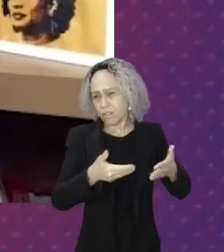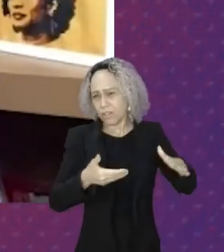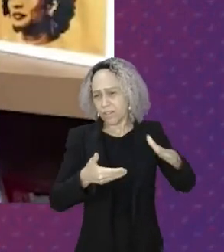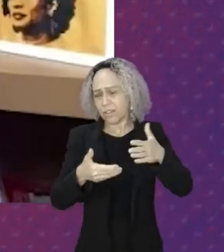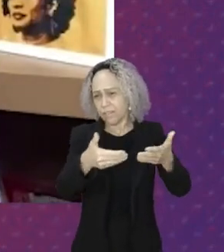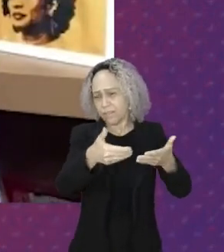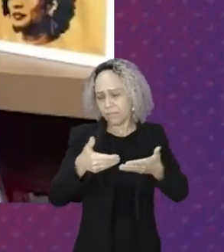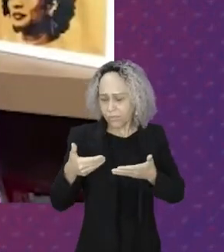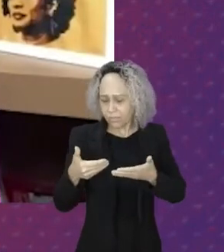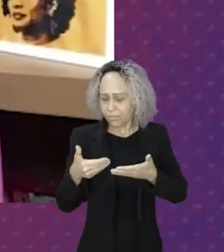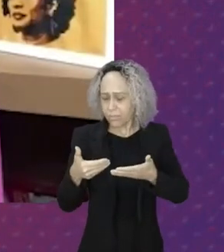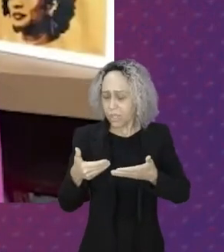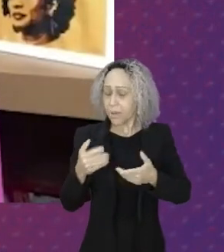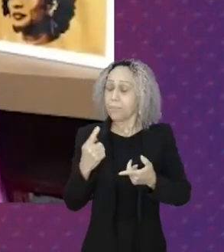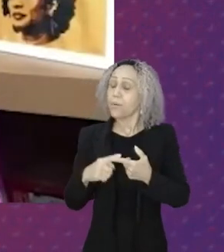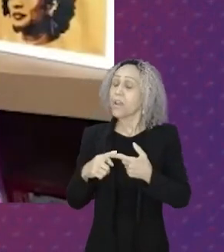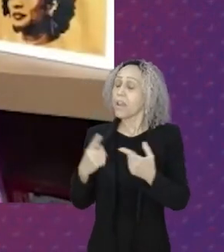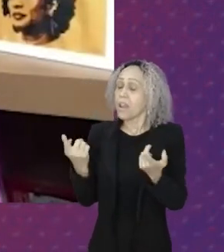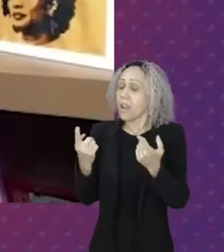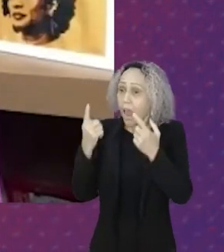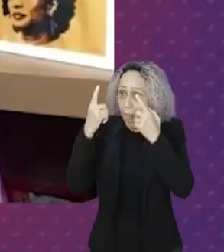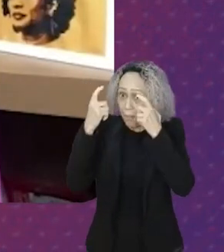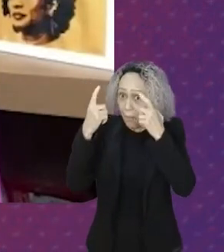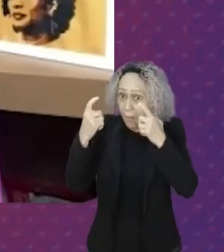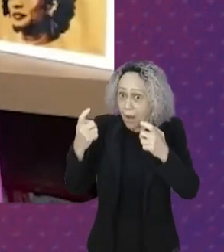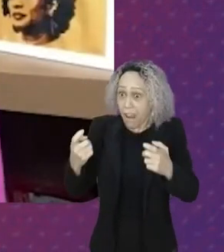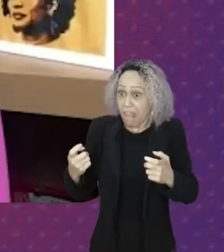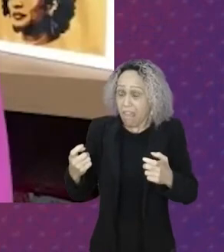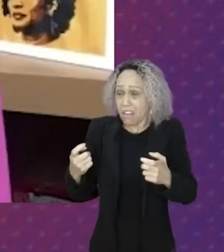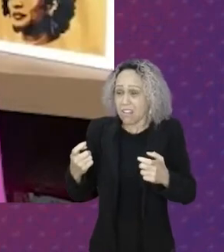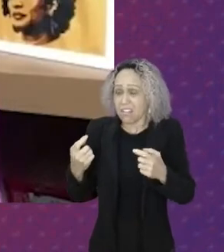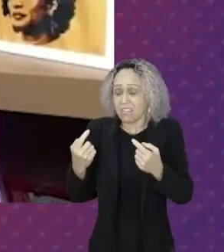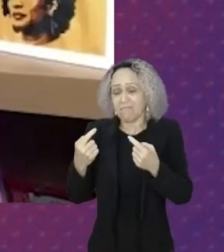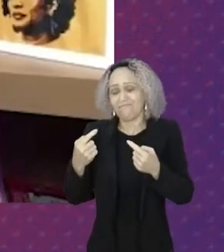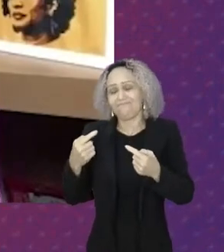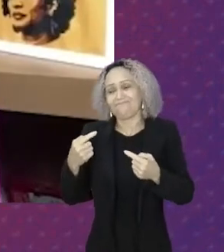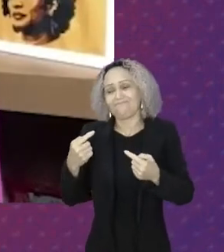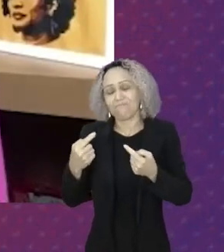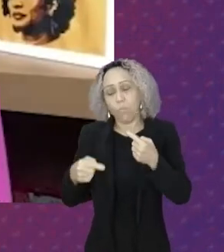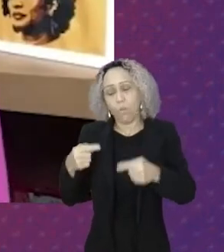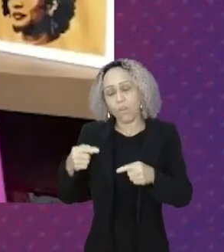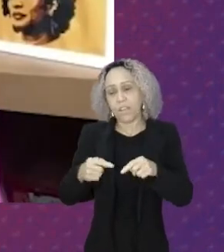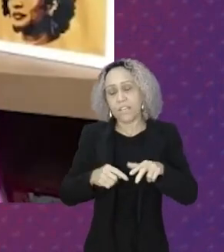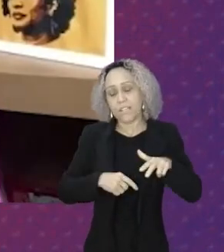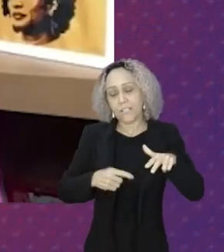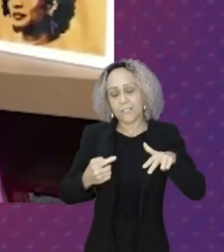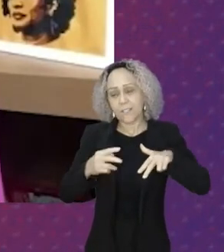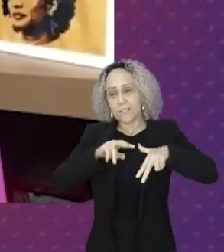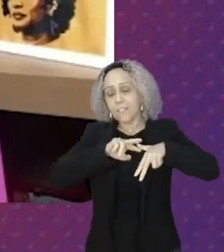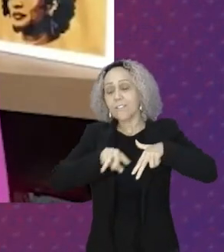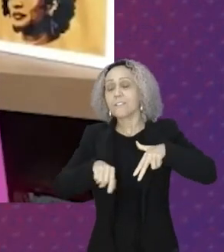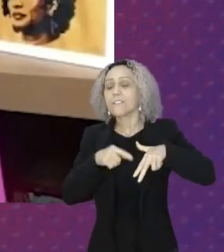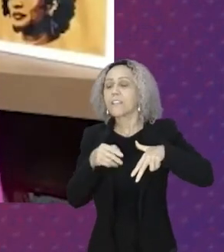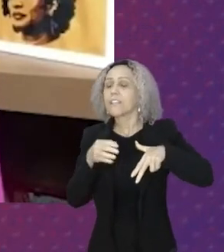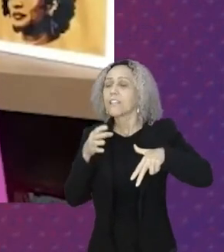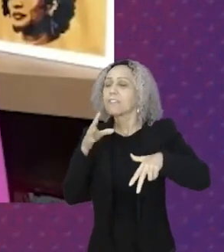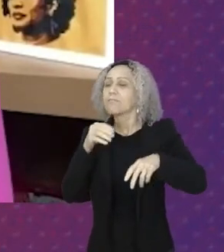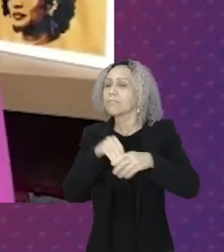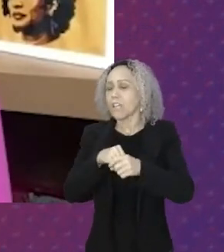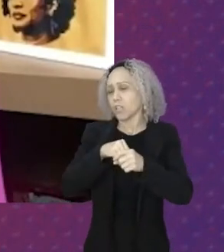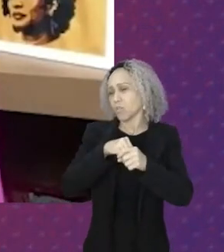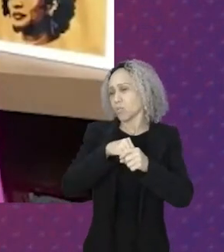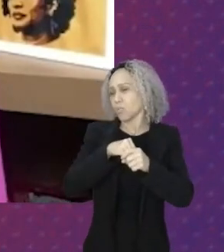nas casas legislativas, encerrando o tempo de fala das mulheres, diminuindo, reproduzindo